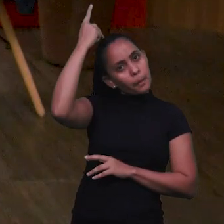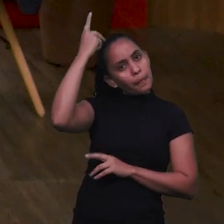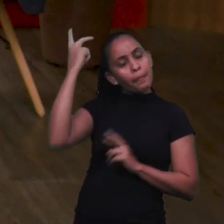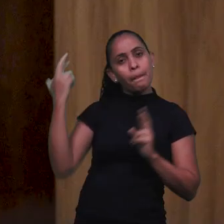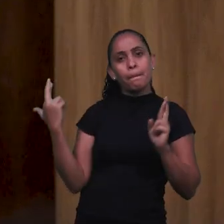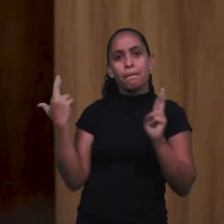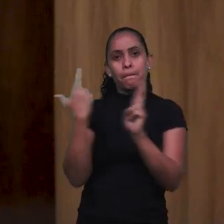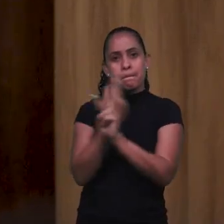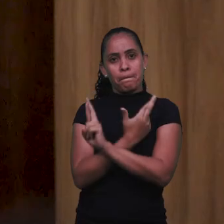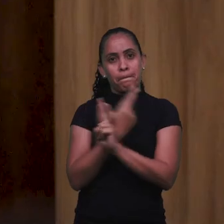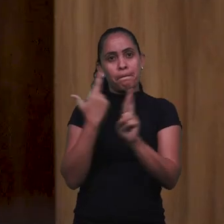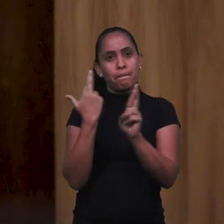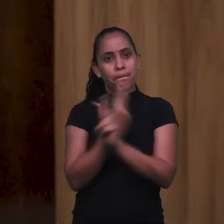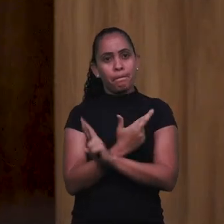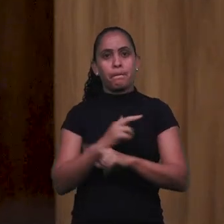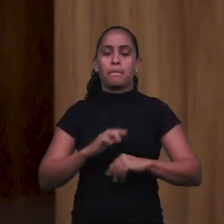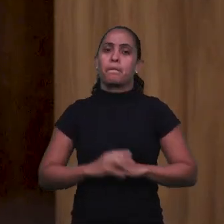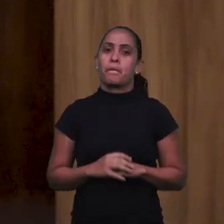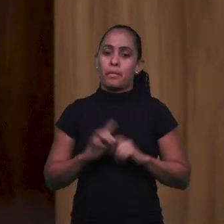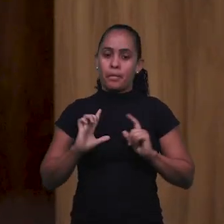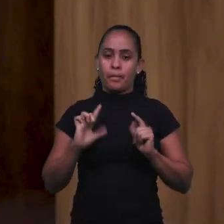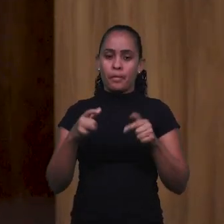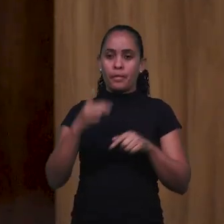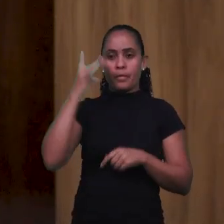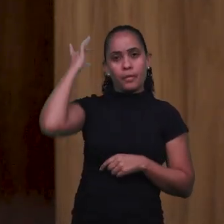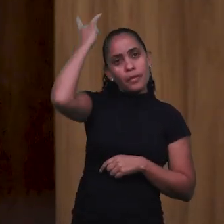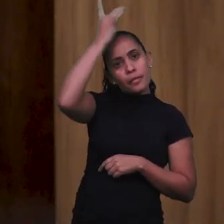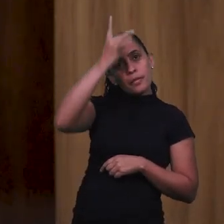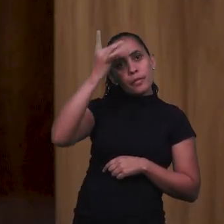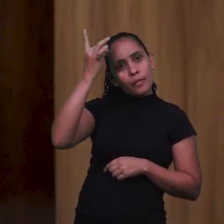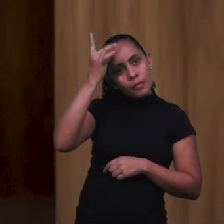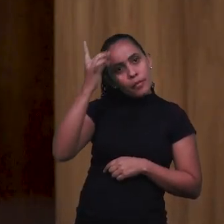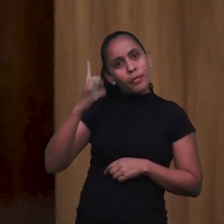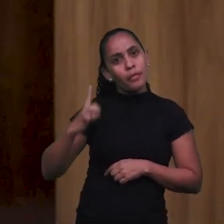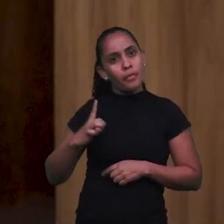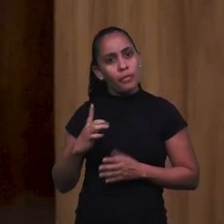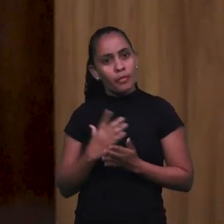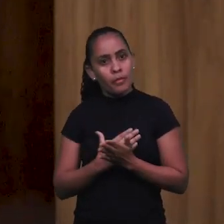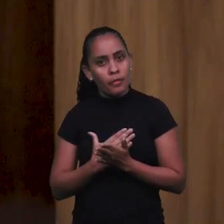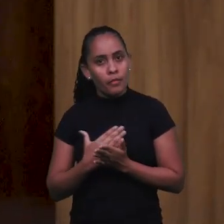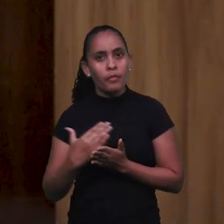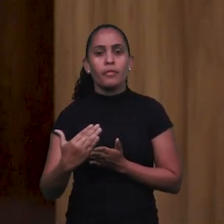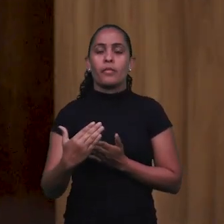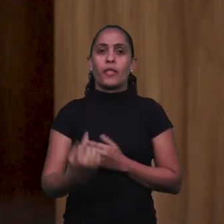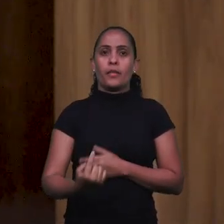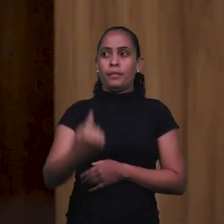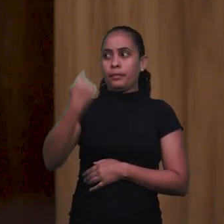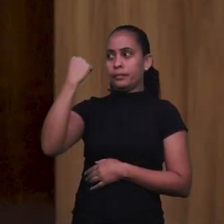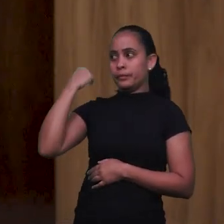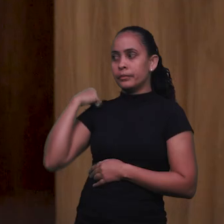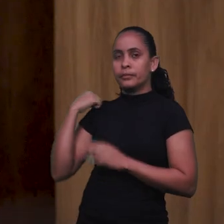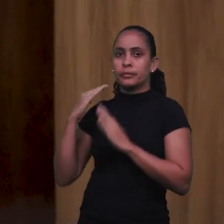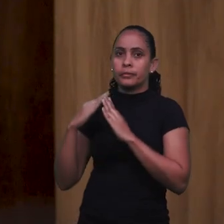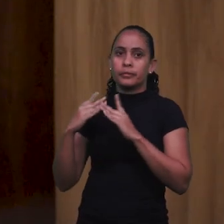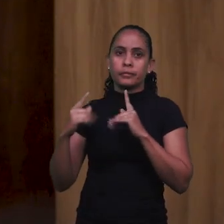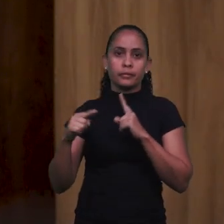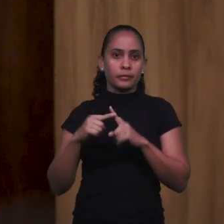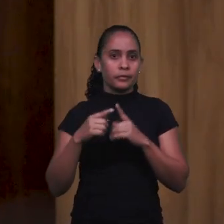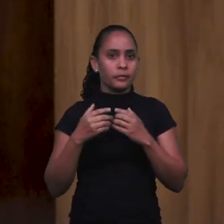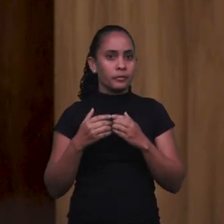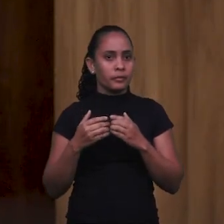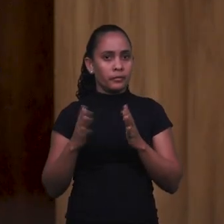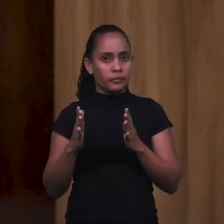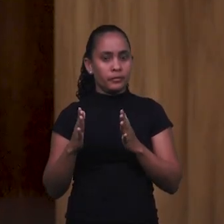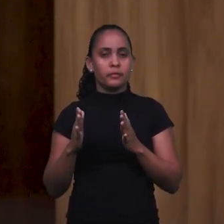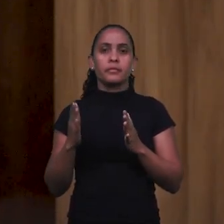está relacionado a uma operação do Espírito Santo, que iniciou lá na igreja primitiva no Pentecoste